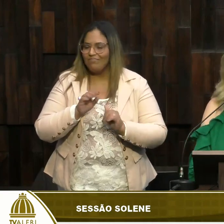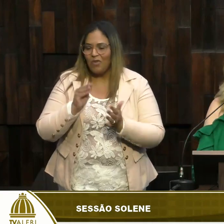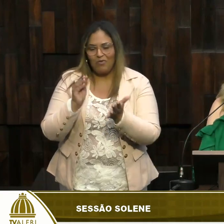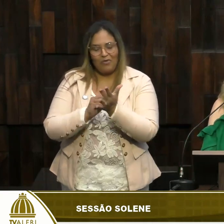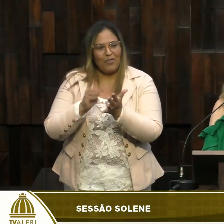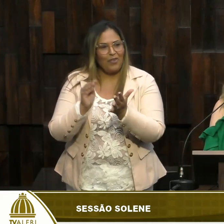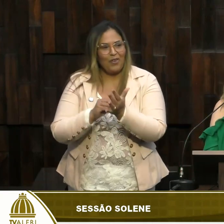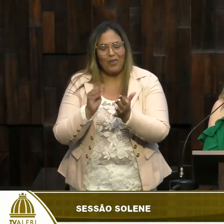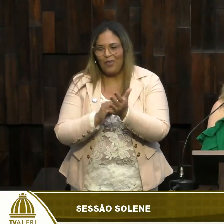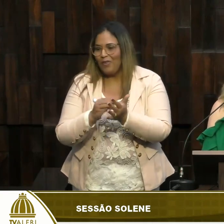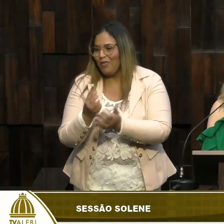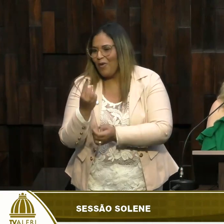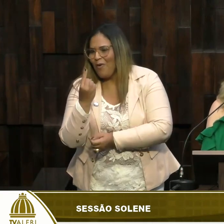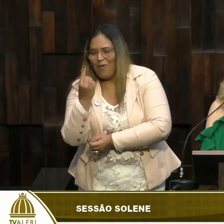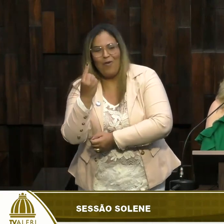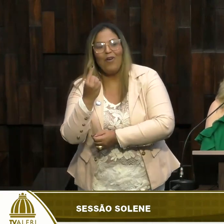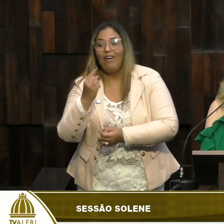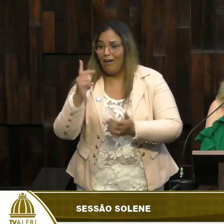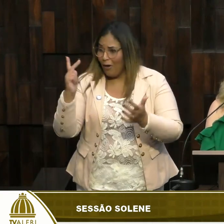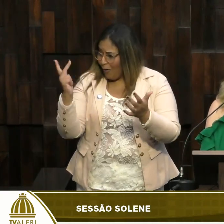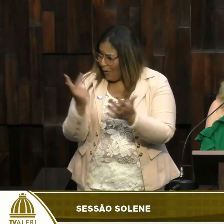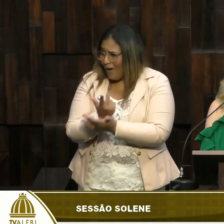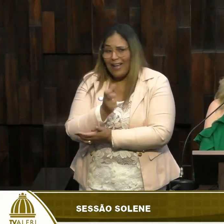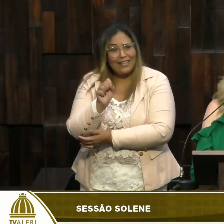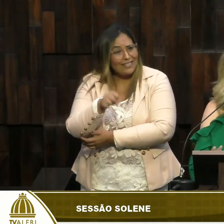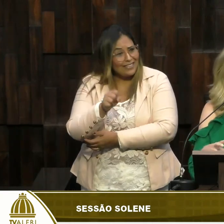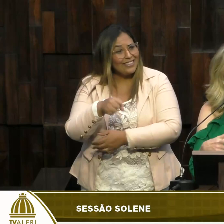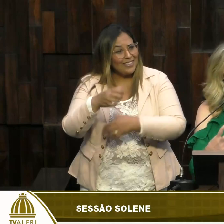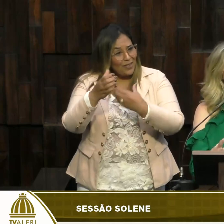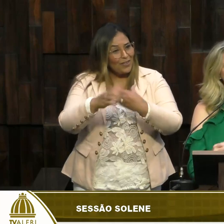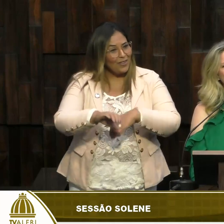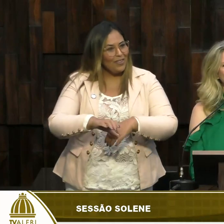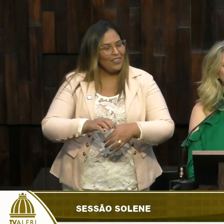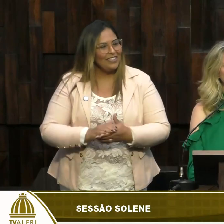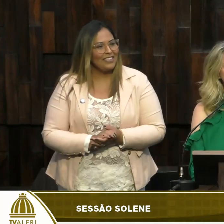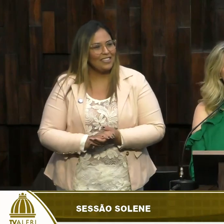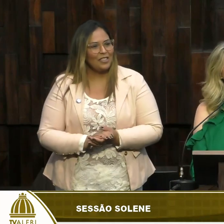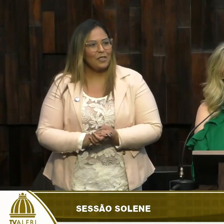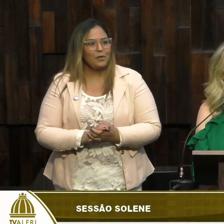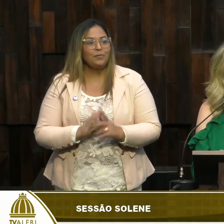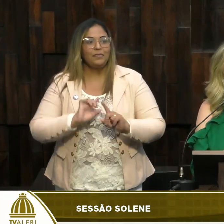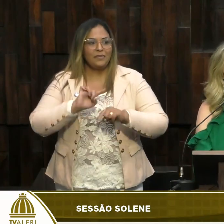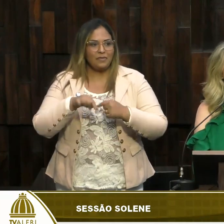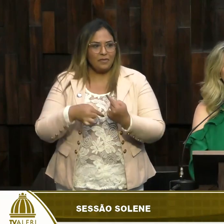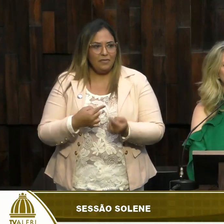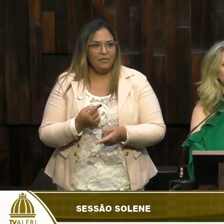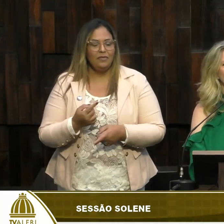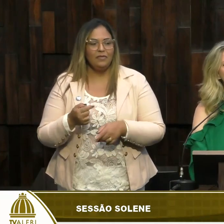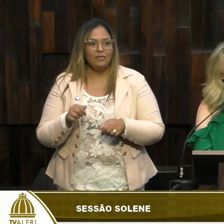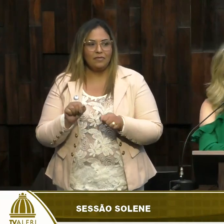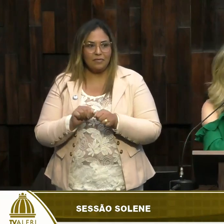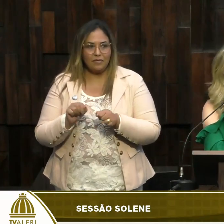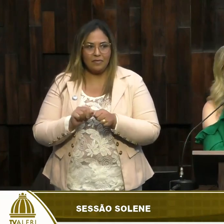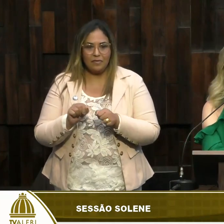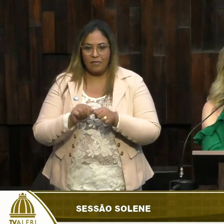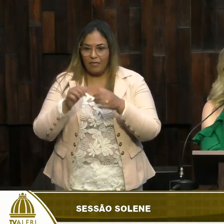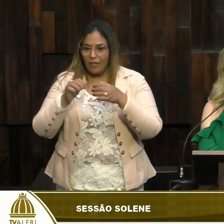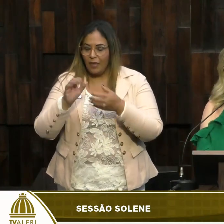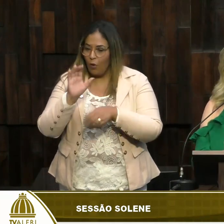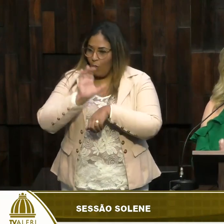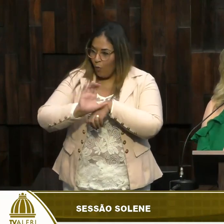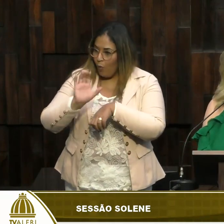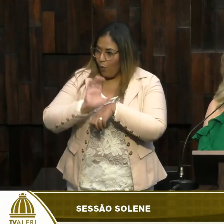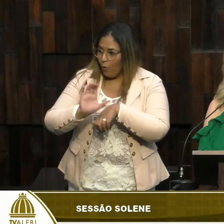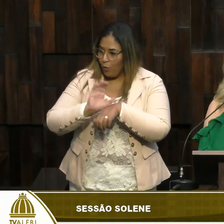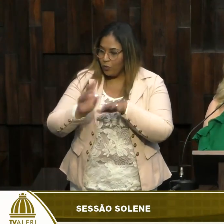Isso acontece no mundo dos concursos públicos, tá? Depois eu fundei o Sejuris, porque quando Deus não te dá alguma